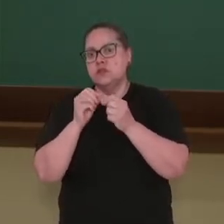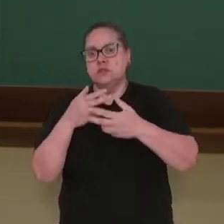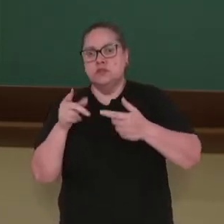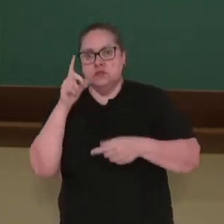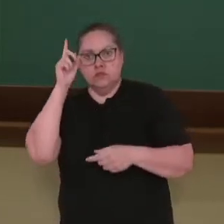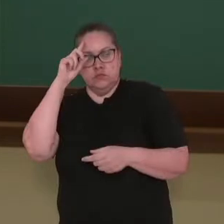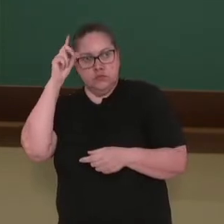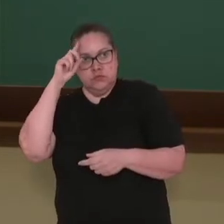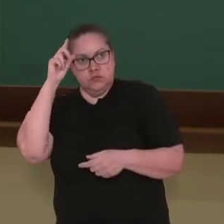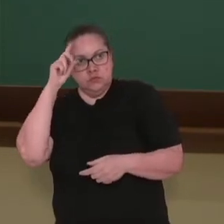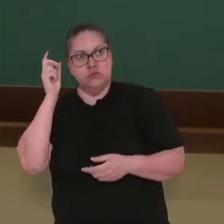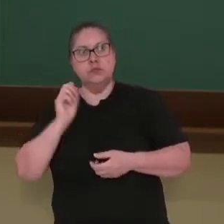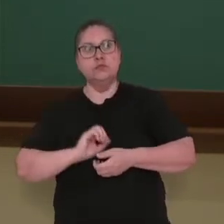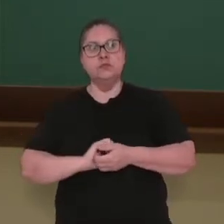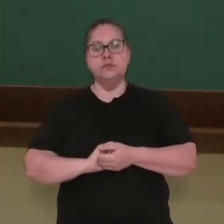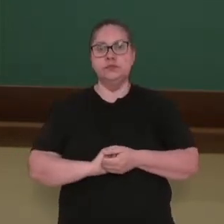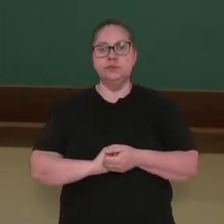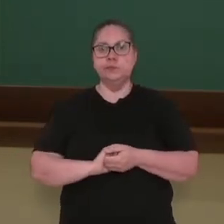a dia?